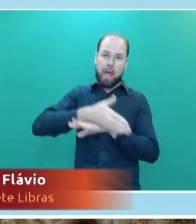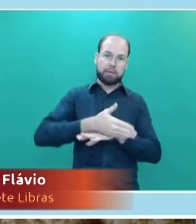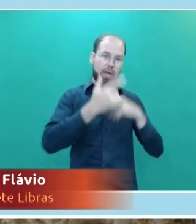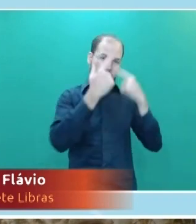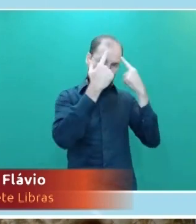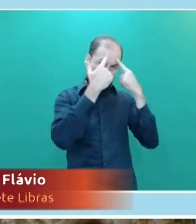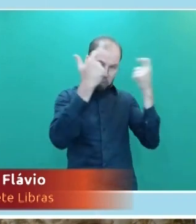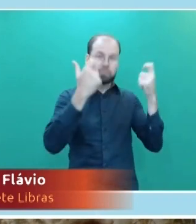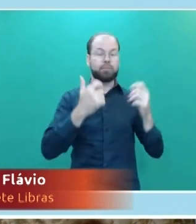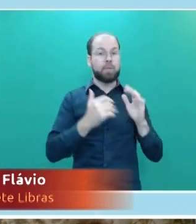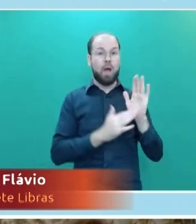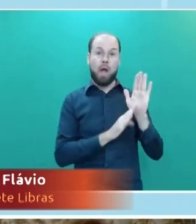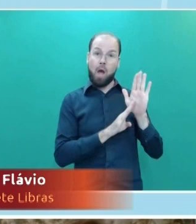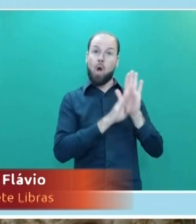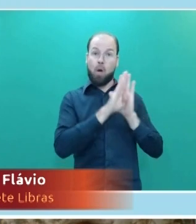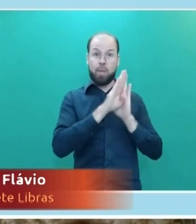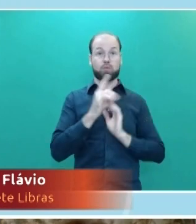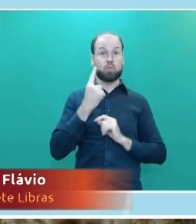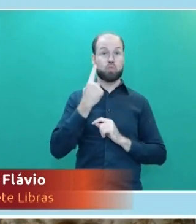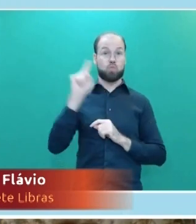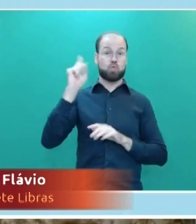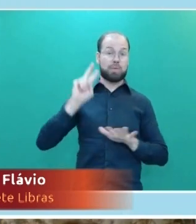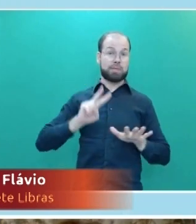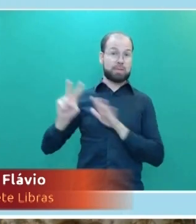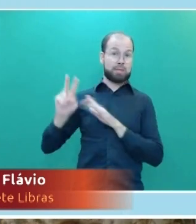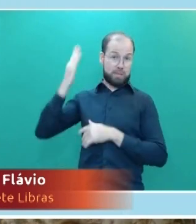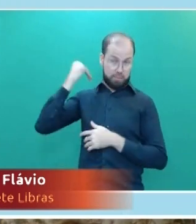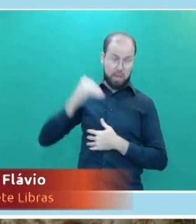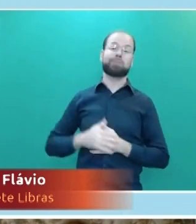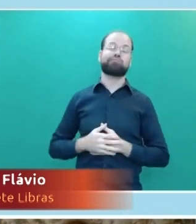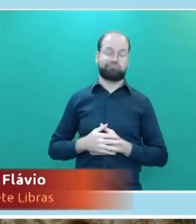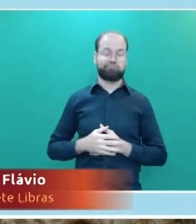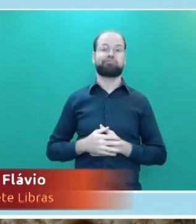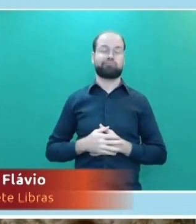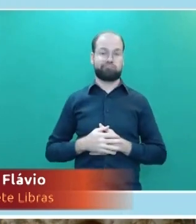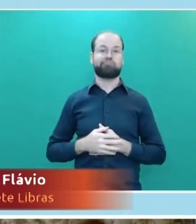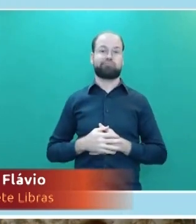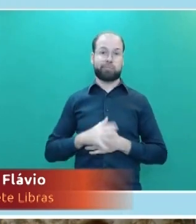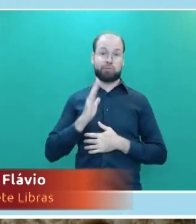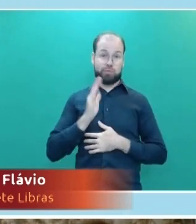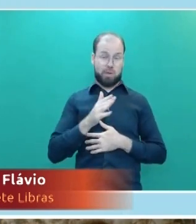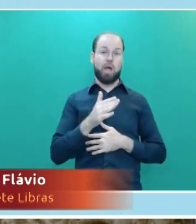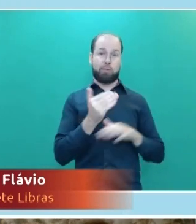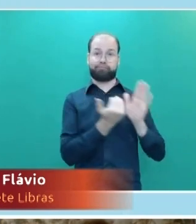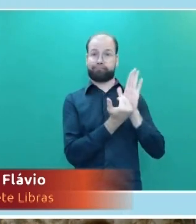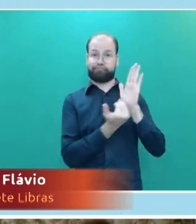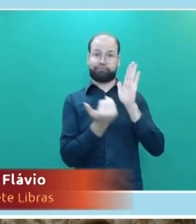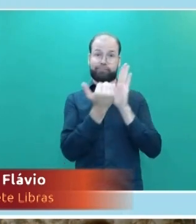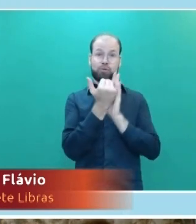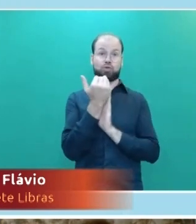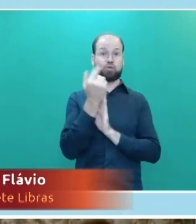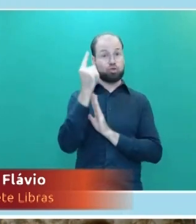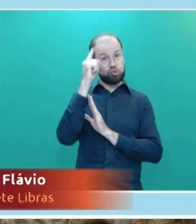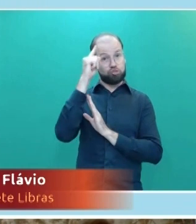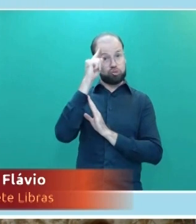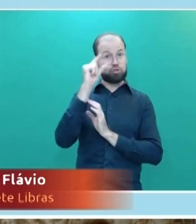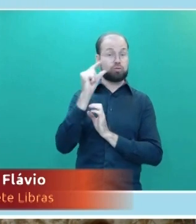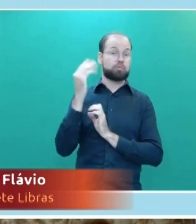especial nas últimas semanas, né? Quer dizer, isso foi intensificado nos últimos dias.